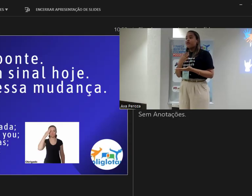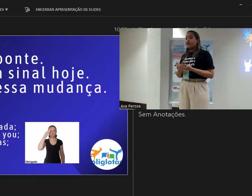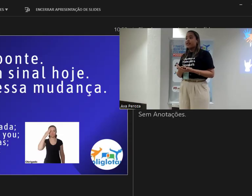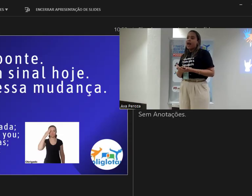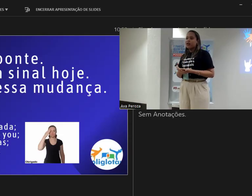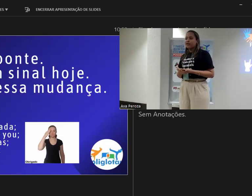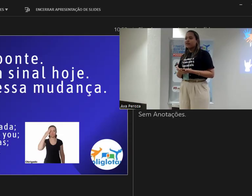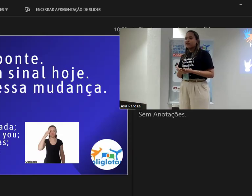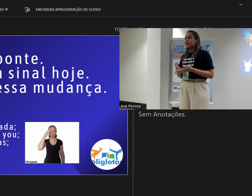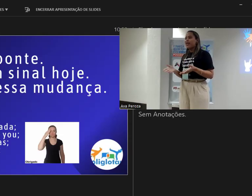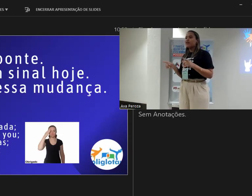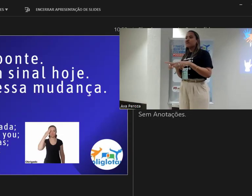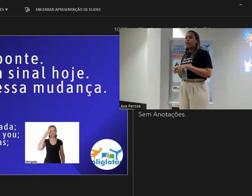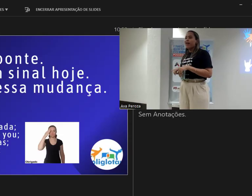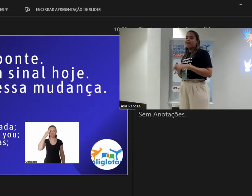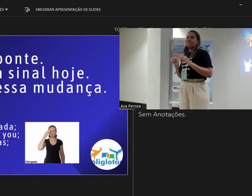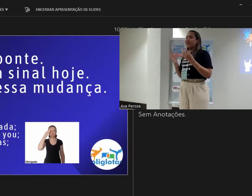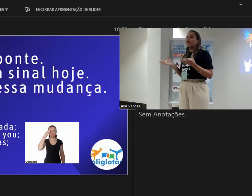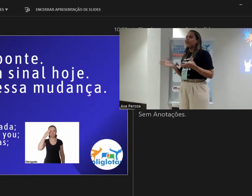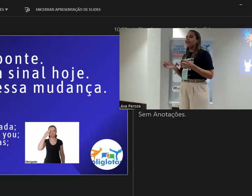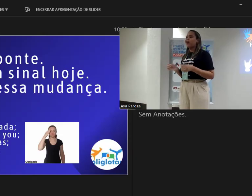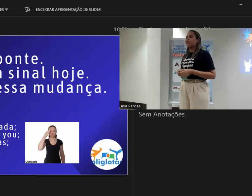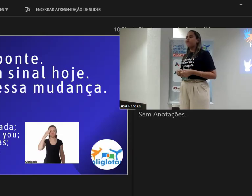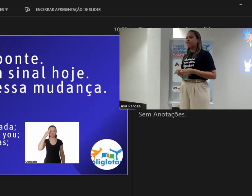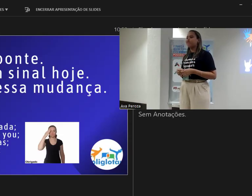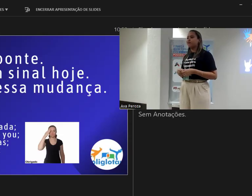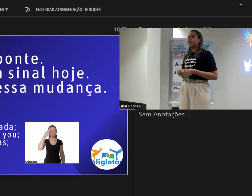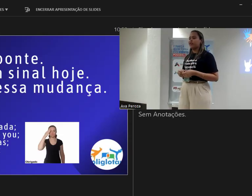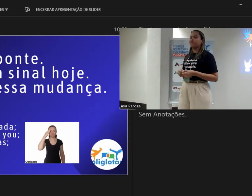intérprete vai fazer a Libras. Então, se ele não souber, ele não vai entender nada.